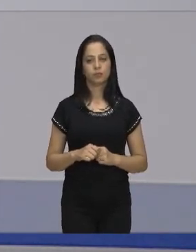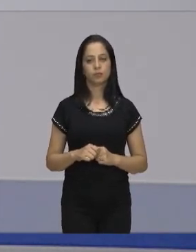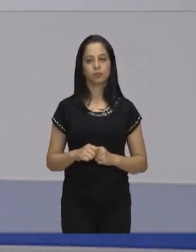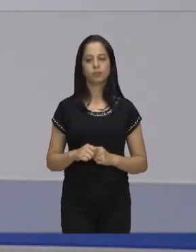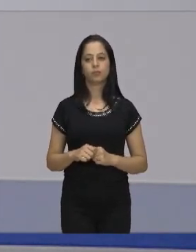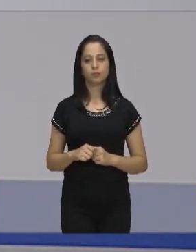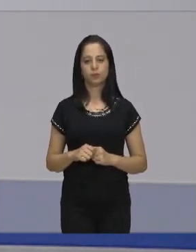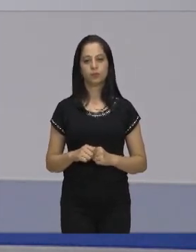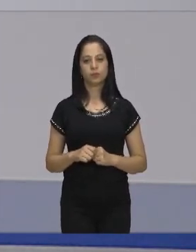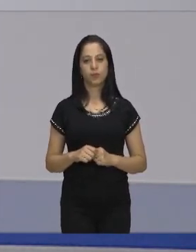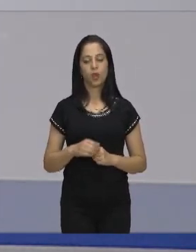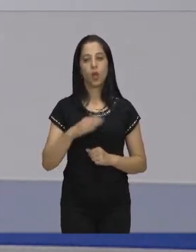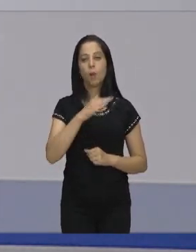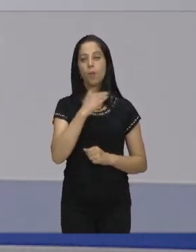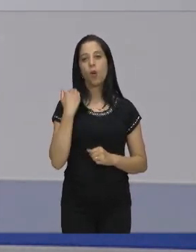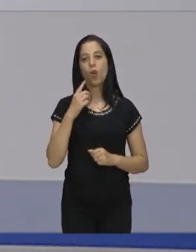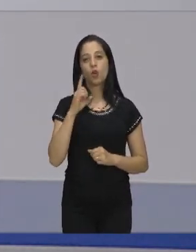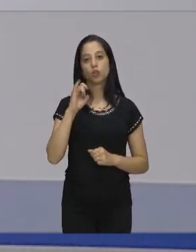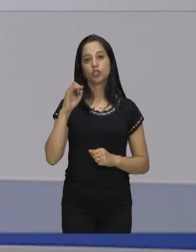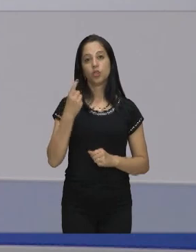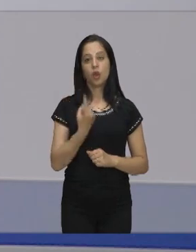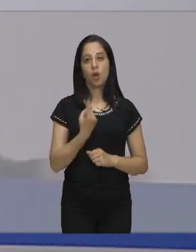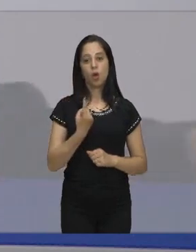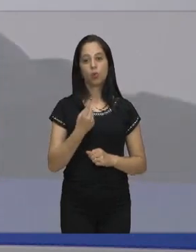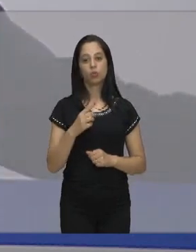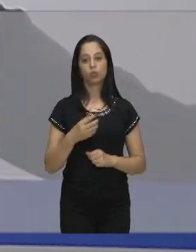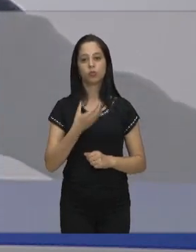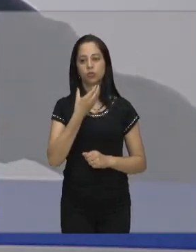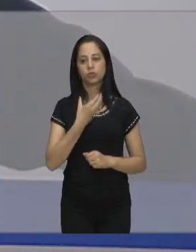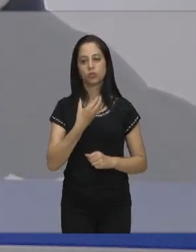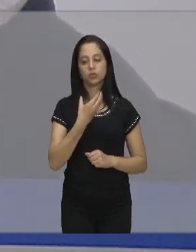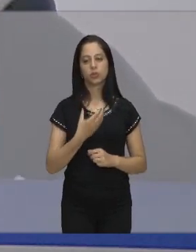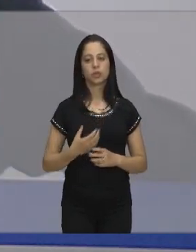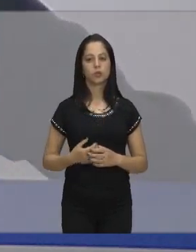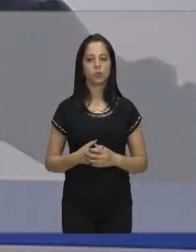falecido no dia 1/12/2021.